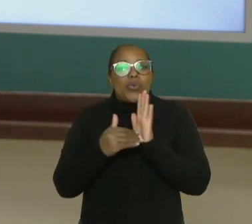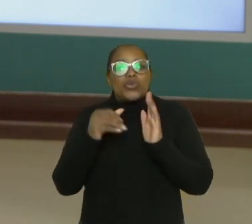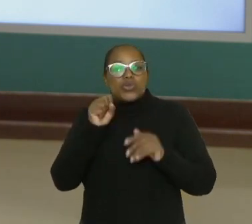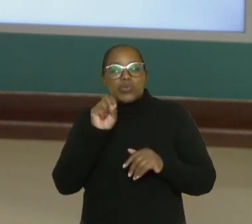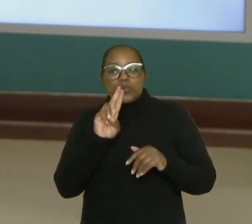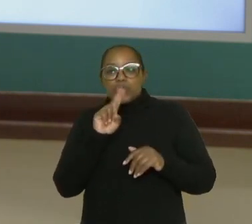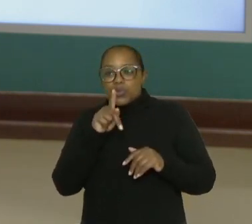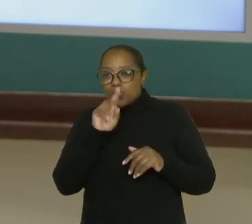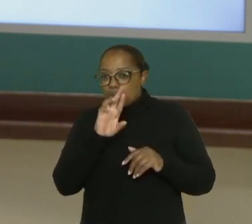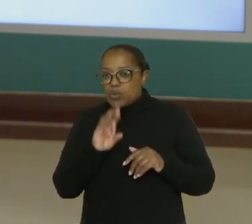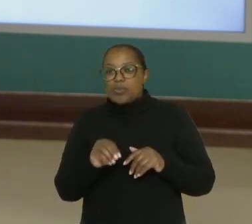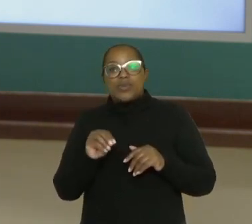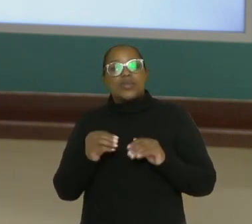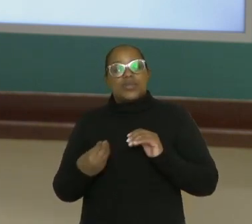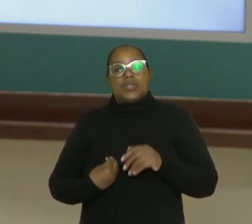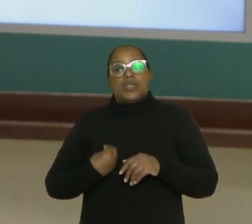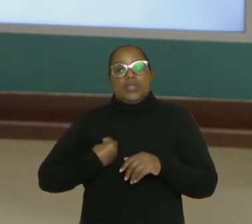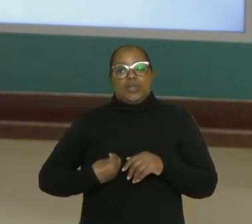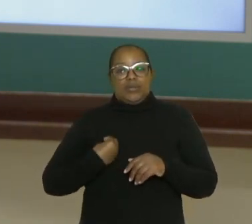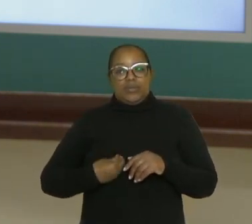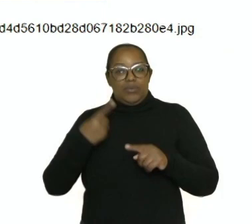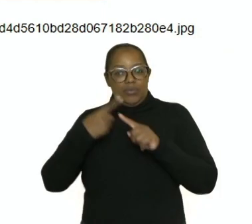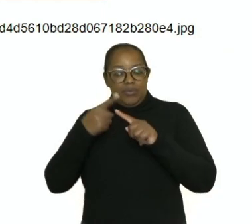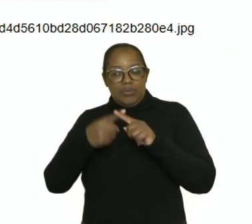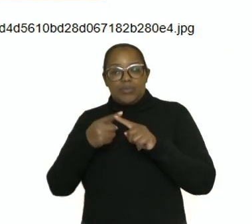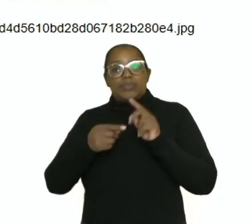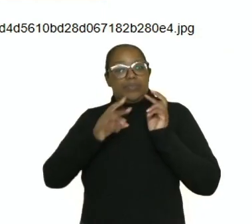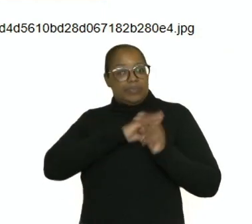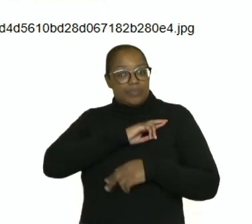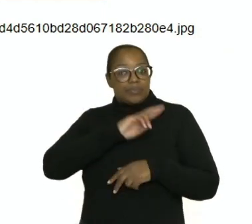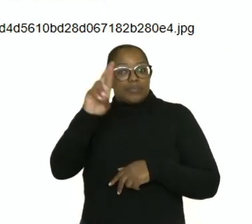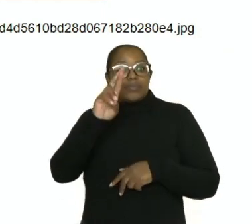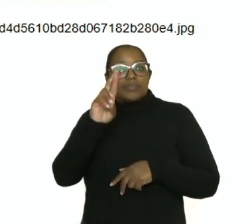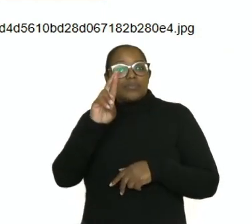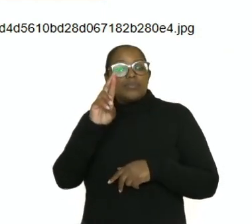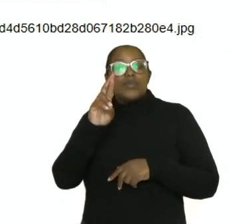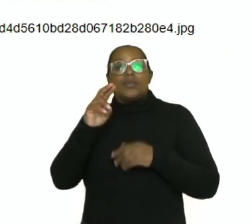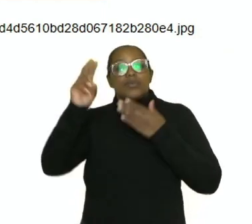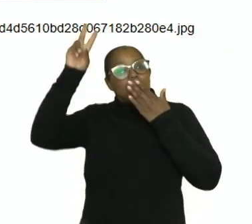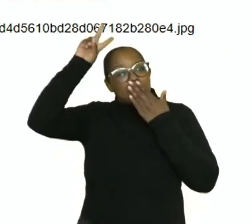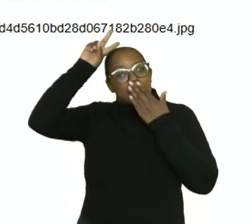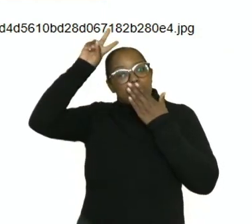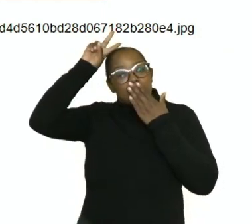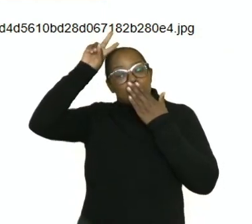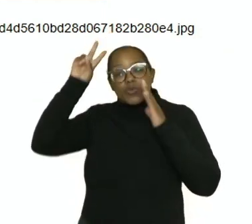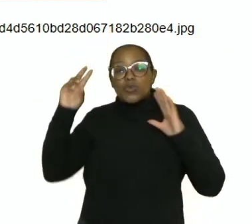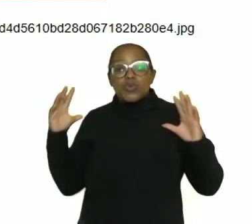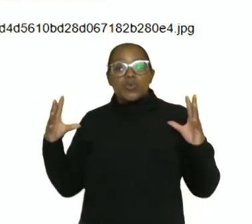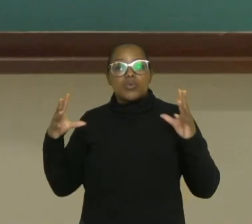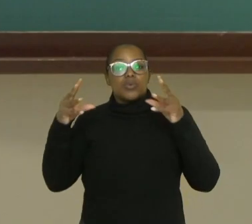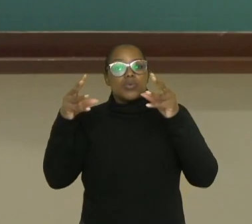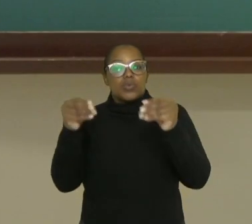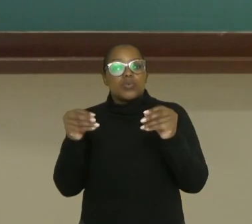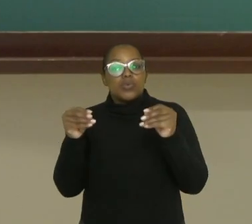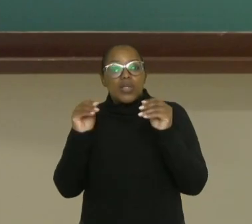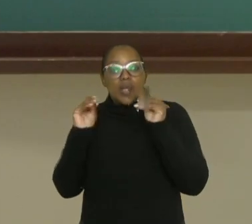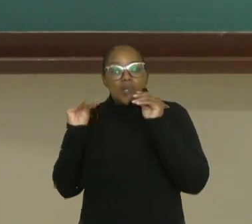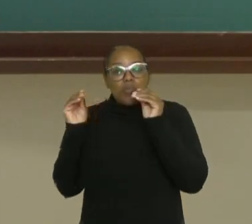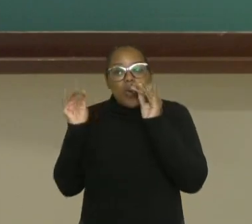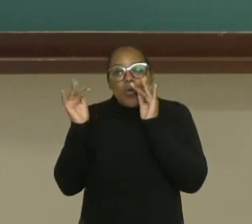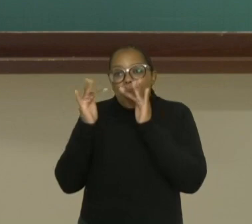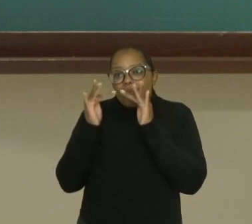de nós. Porque na religiosidade indígena, tudo está intimamente